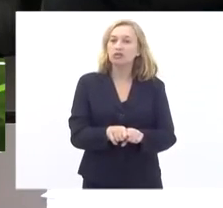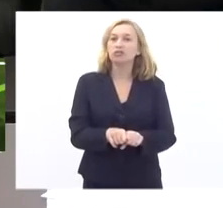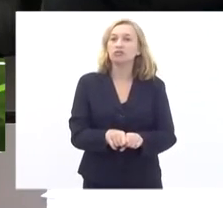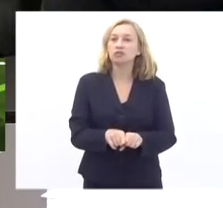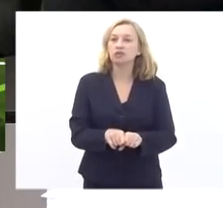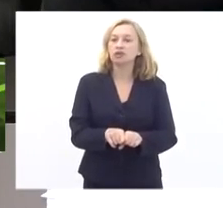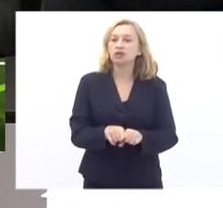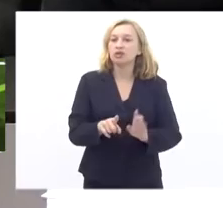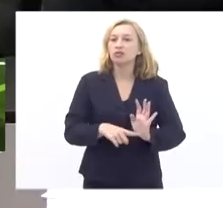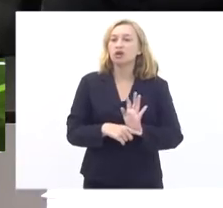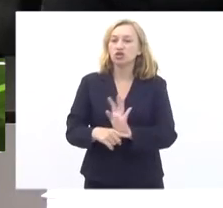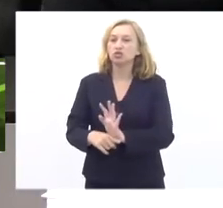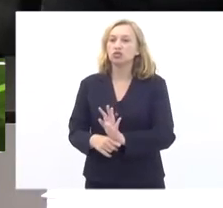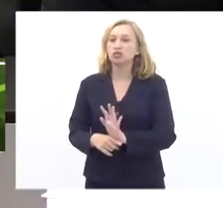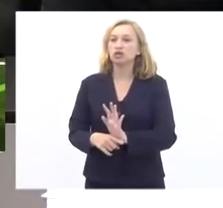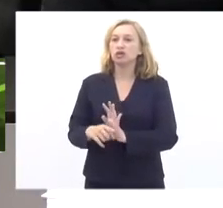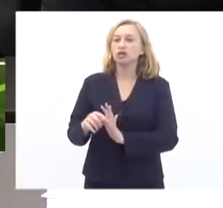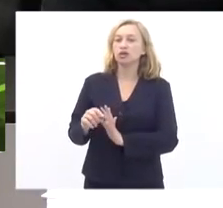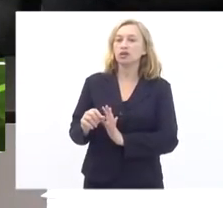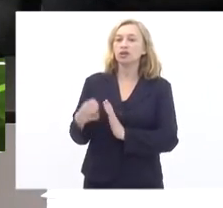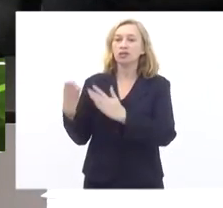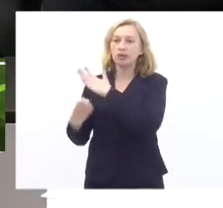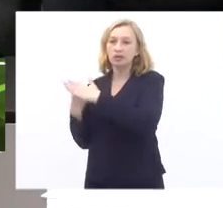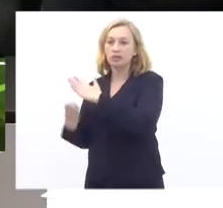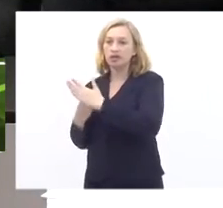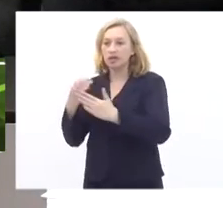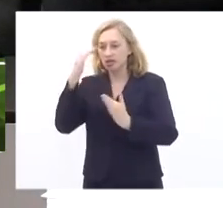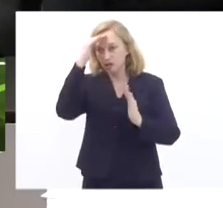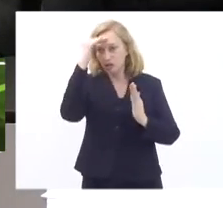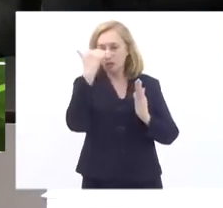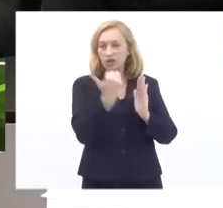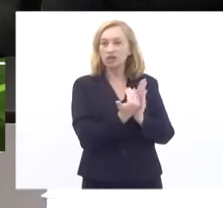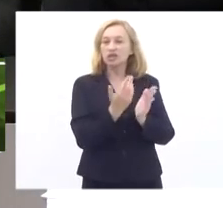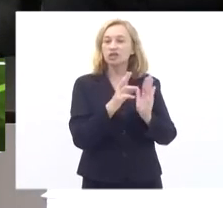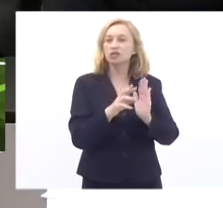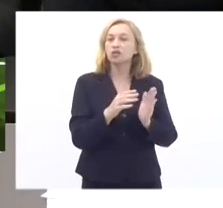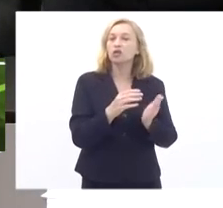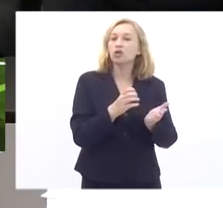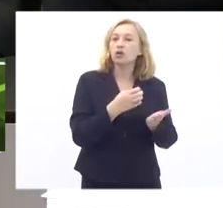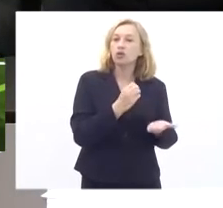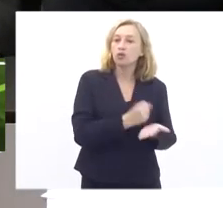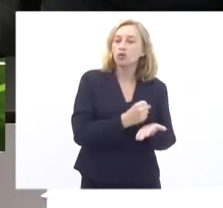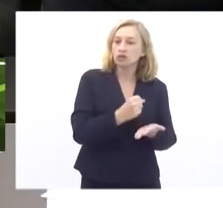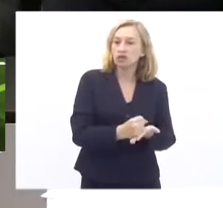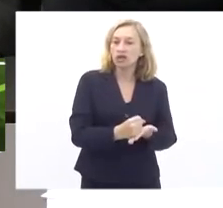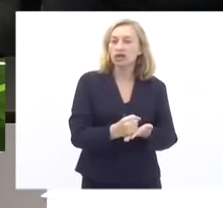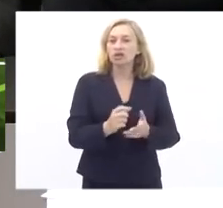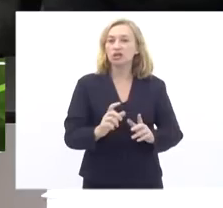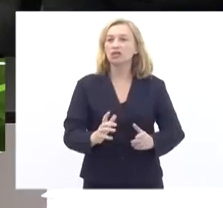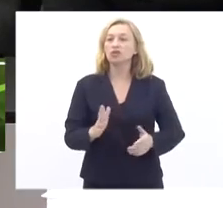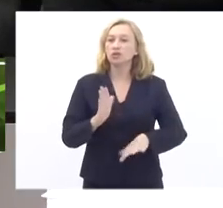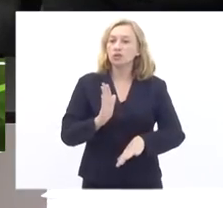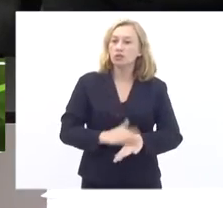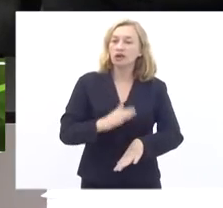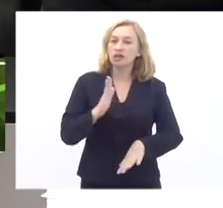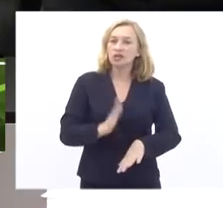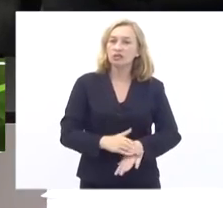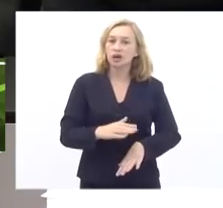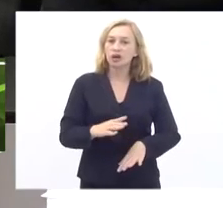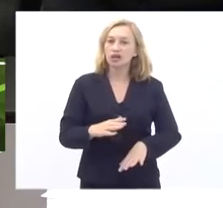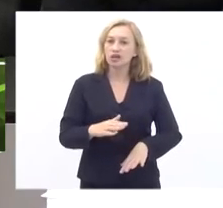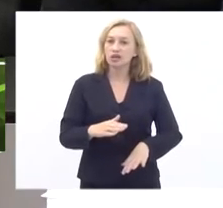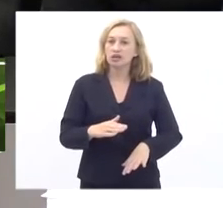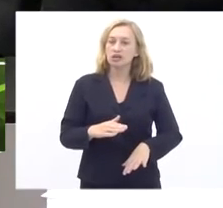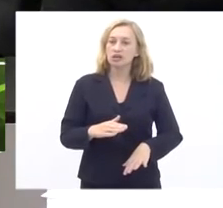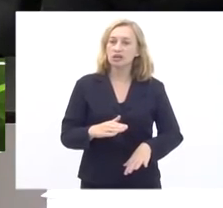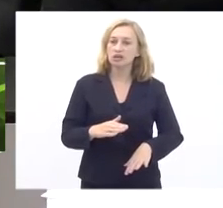compensação para a concessionária, respeitando o contrato, para que ela possa manter a operação saudável. Quanto mais saudável a